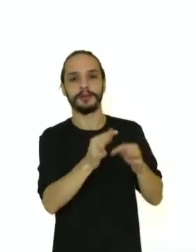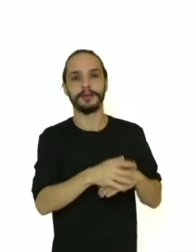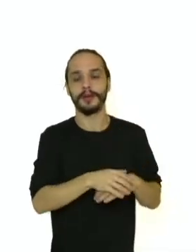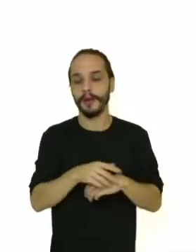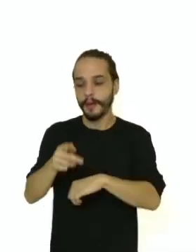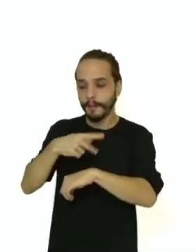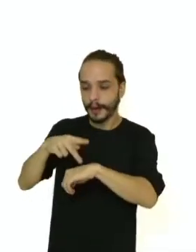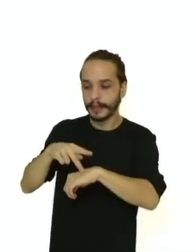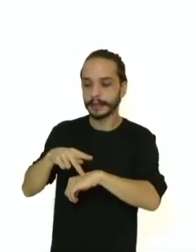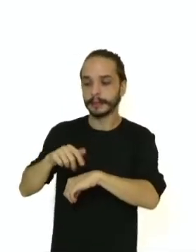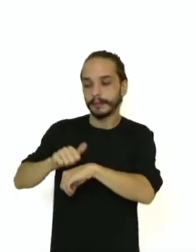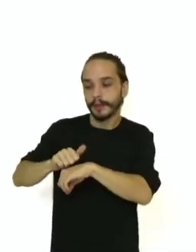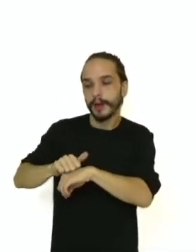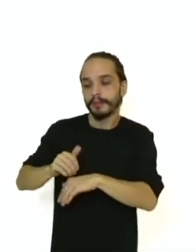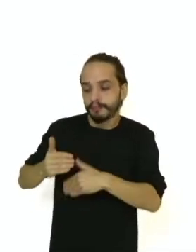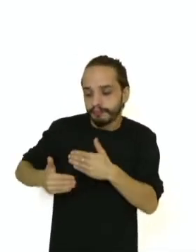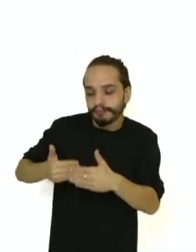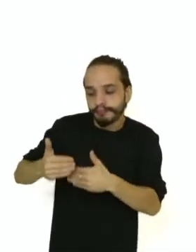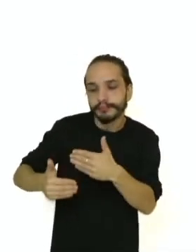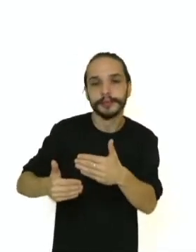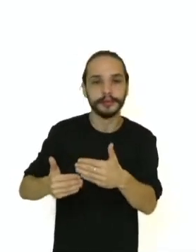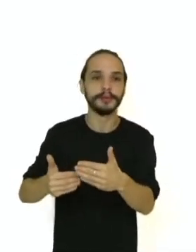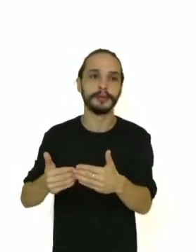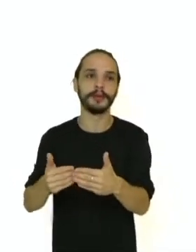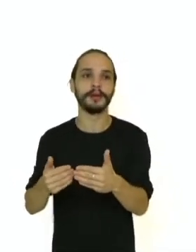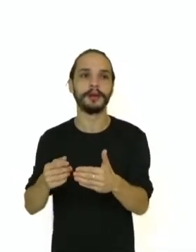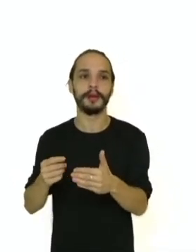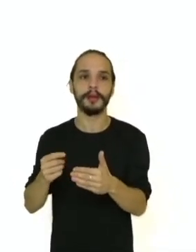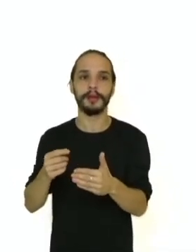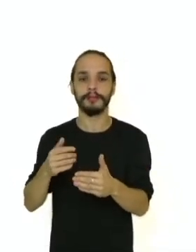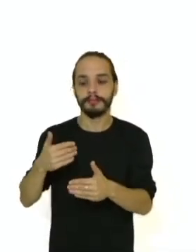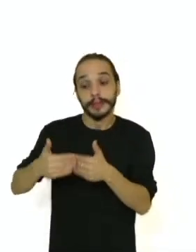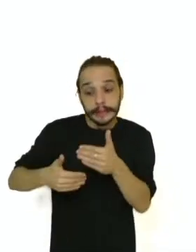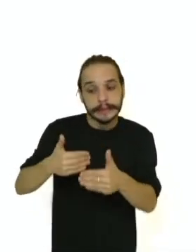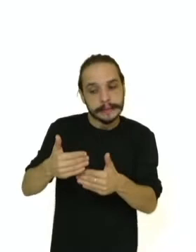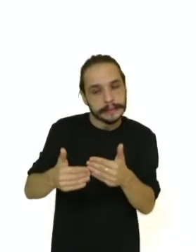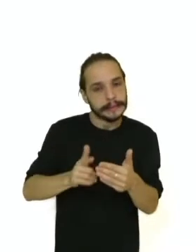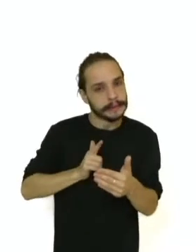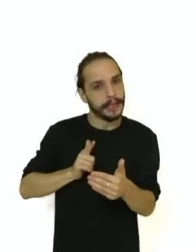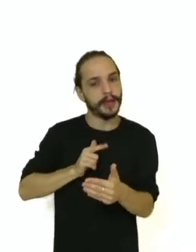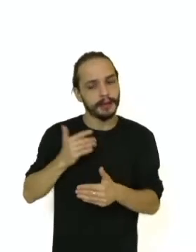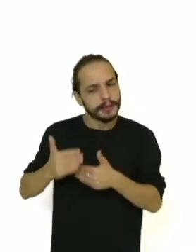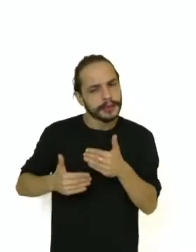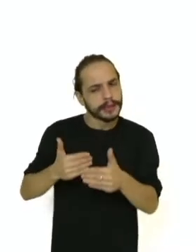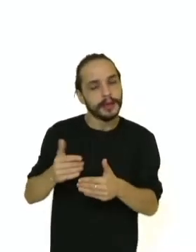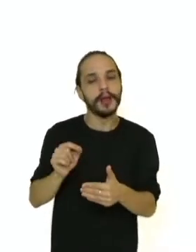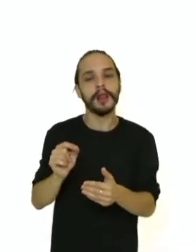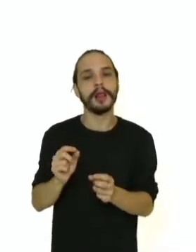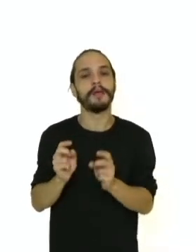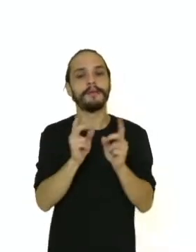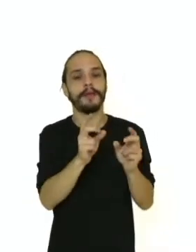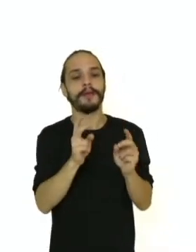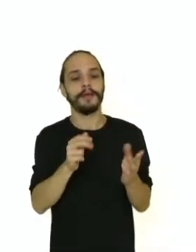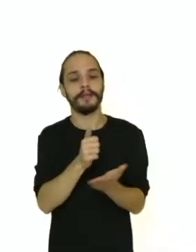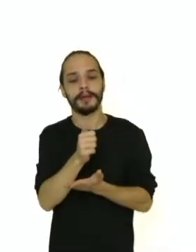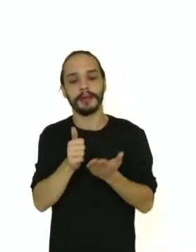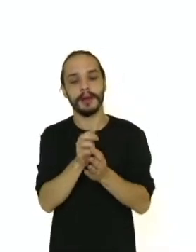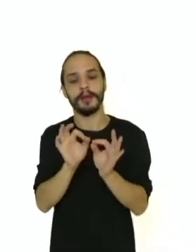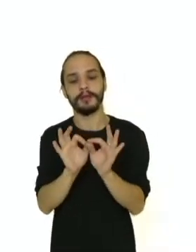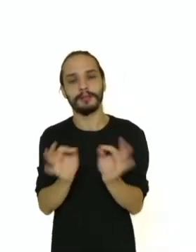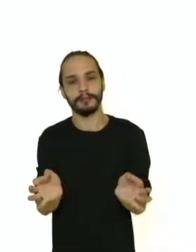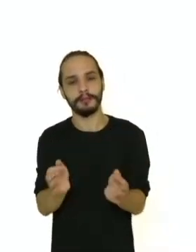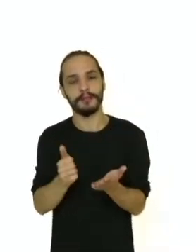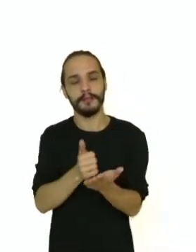de subdesenvolvidos, né, mas num nível um pouquinho mais elevado, ajudam então com a exportação de matérias-primas